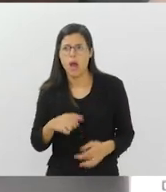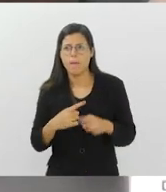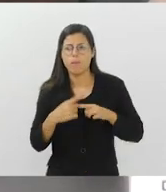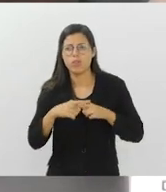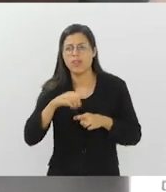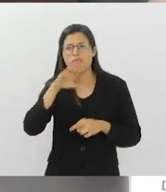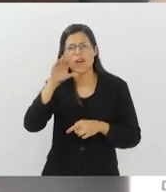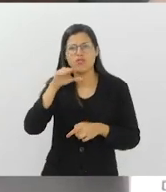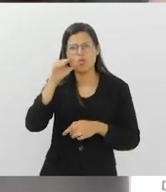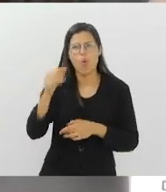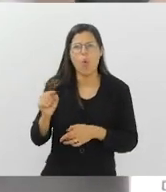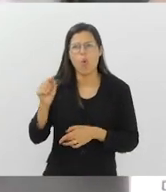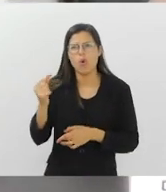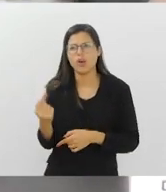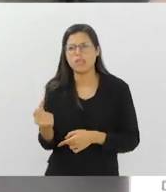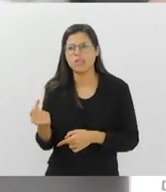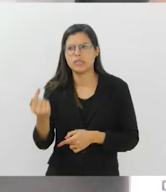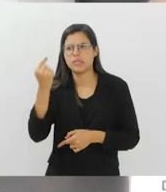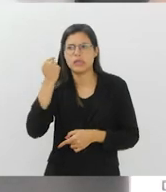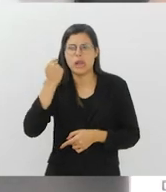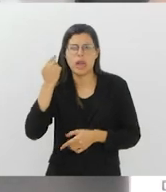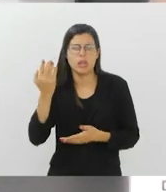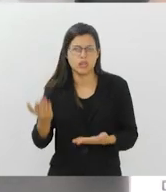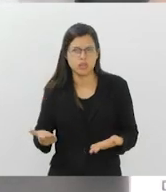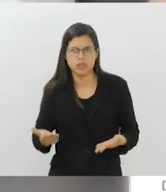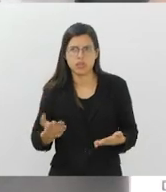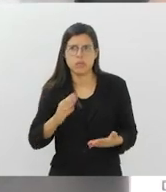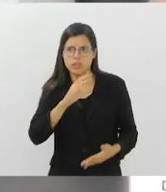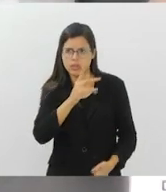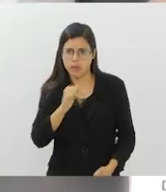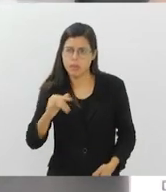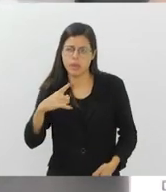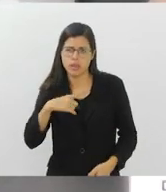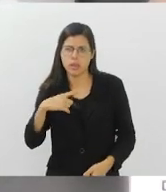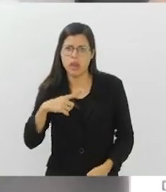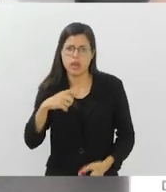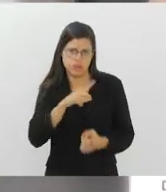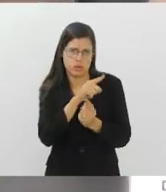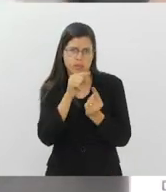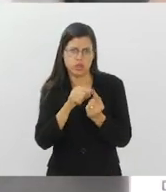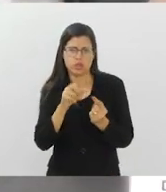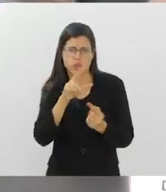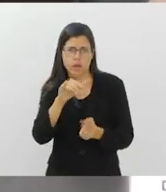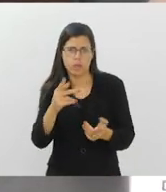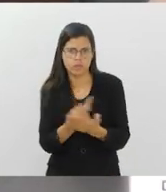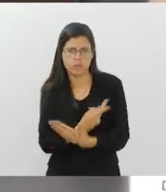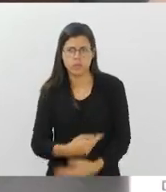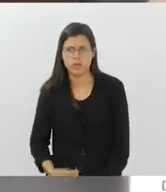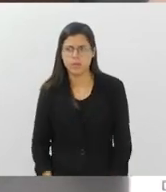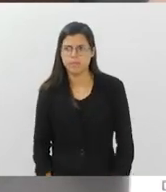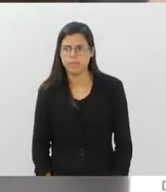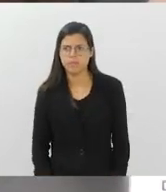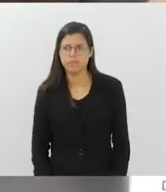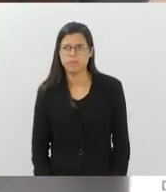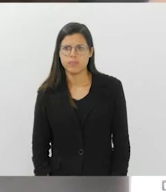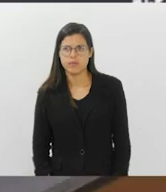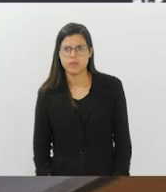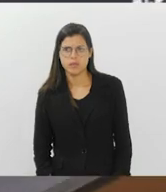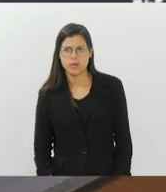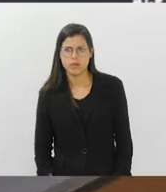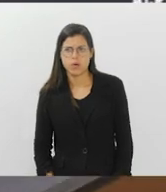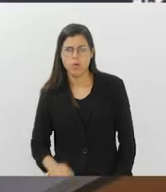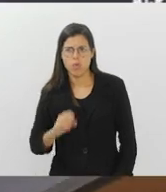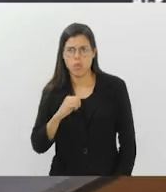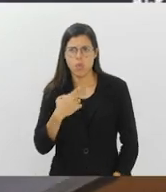lá e está acontecendo. Não, não é falou mais. A CPI tem essa força. E é isso que nós vamos fazer. Presidente, ou o Marcos reúne todos,